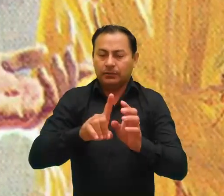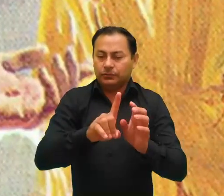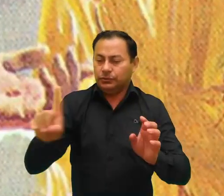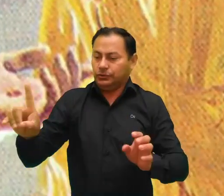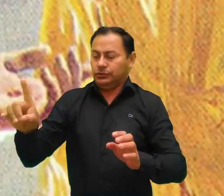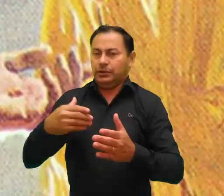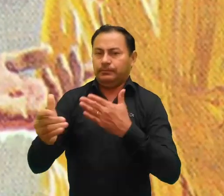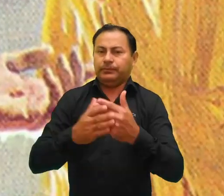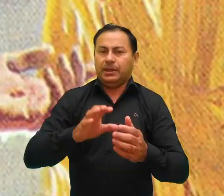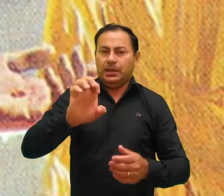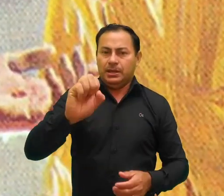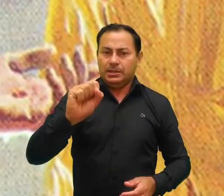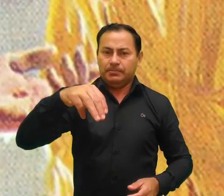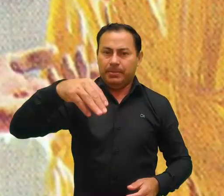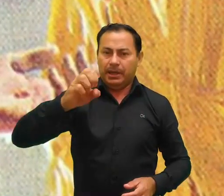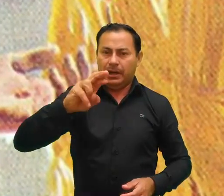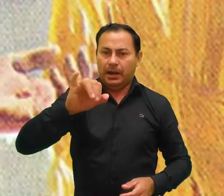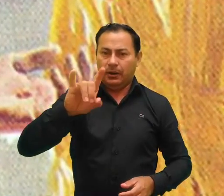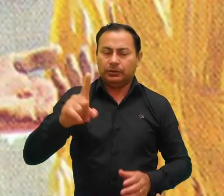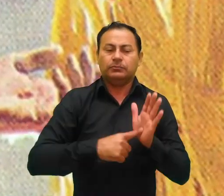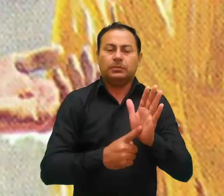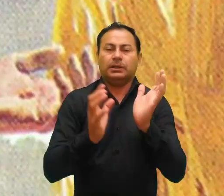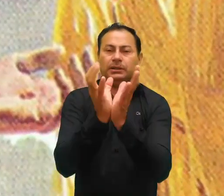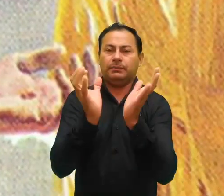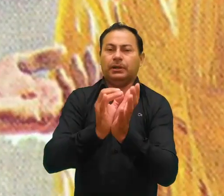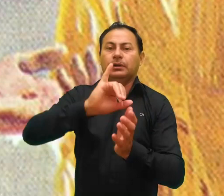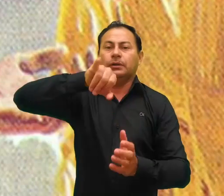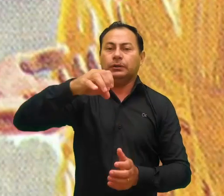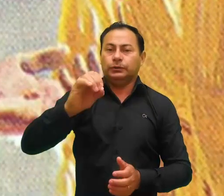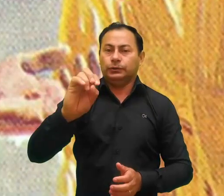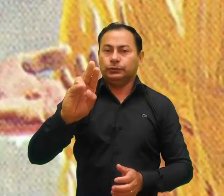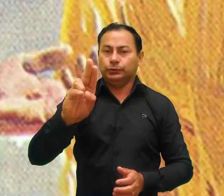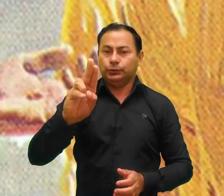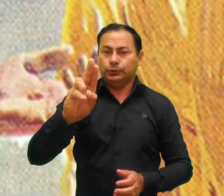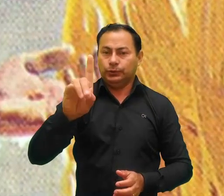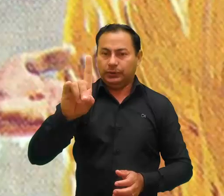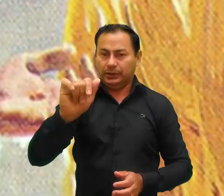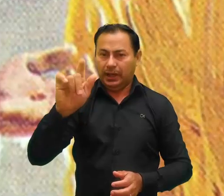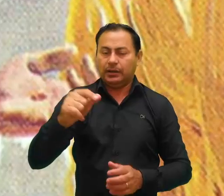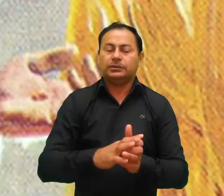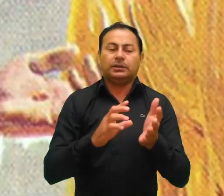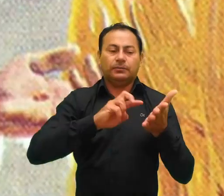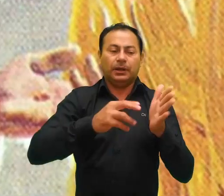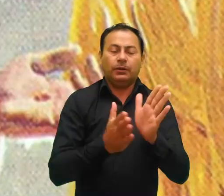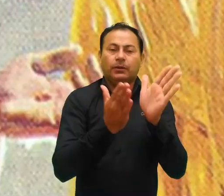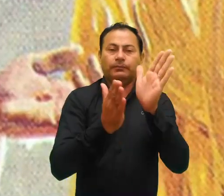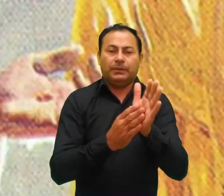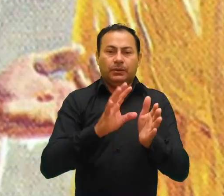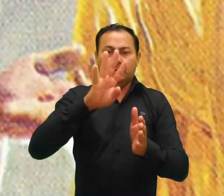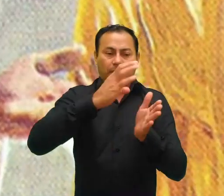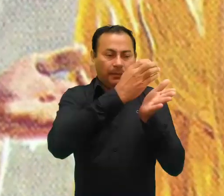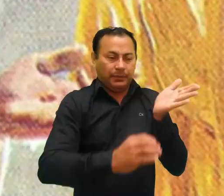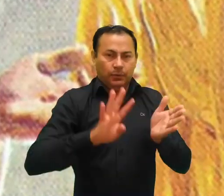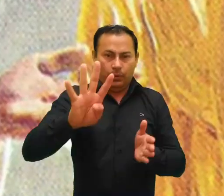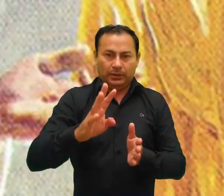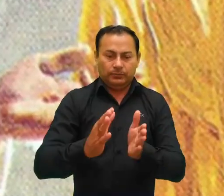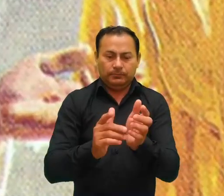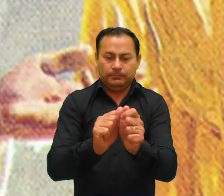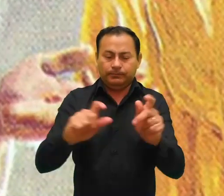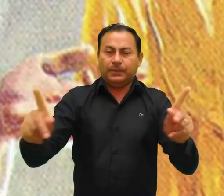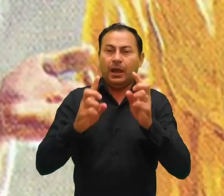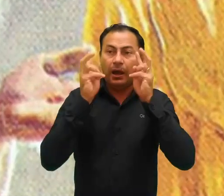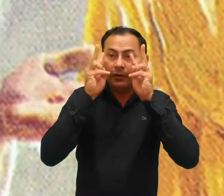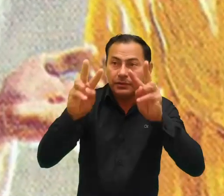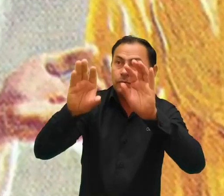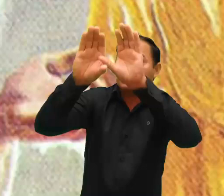A esmeralda representava a tribo de Judá, que significa louvor. Portanto, no capítulo 4 do Apocalipse, na visão do